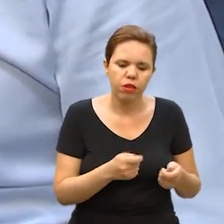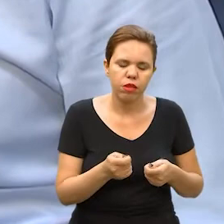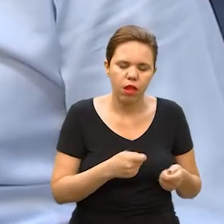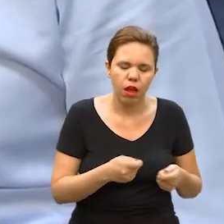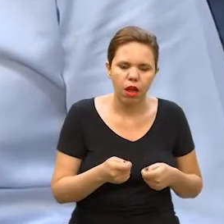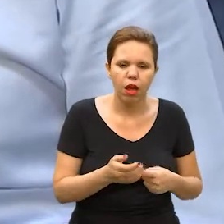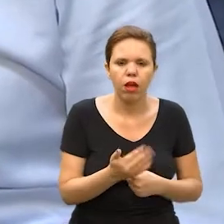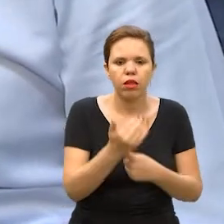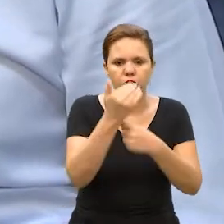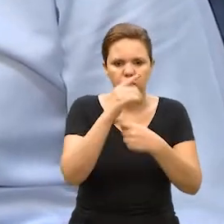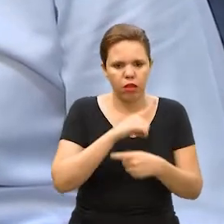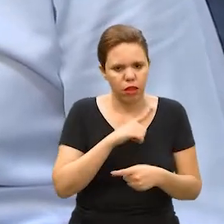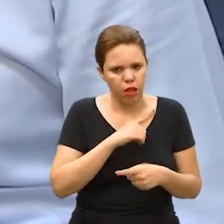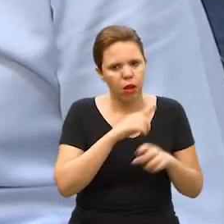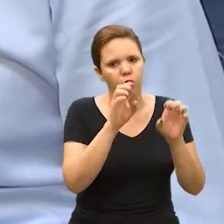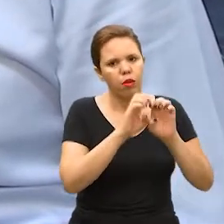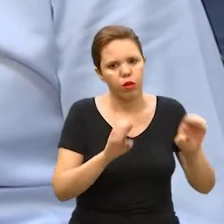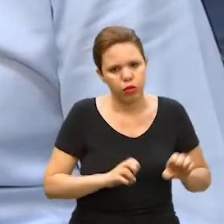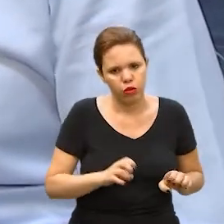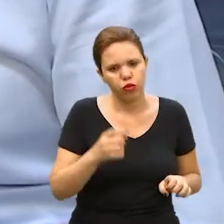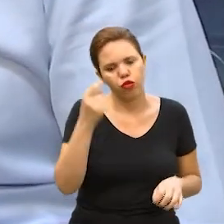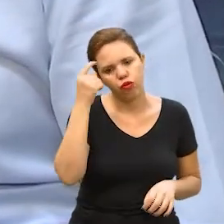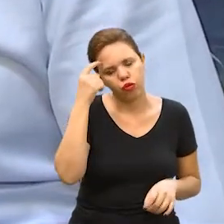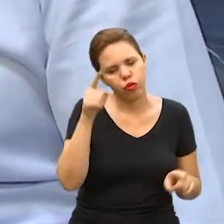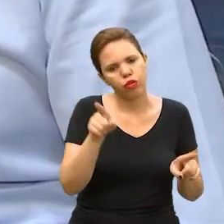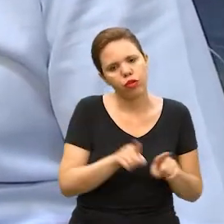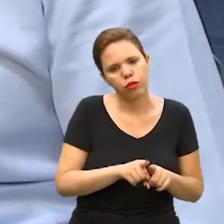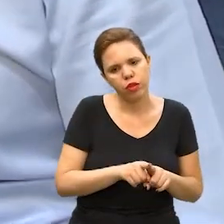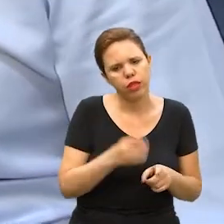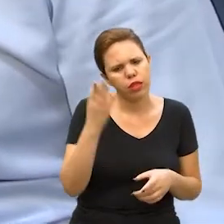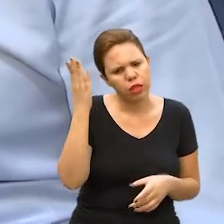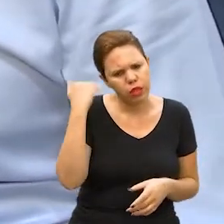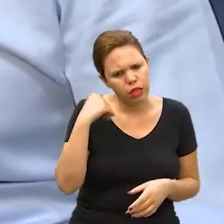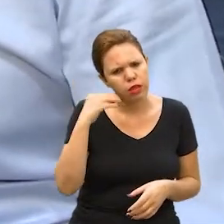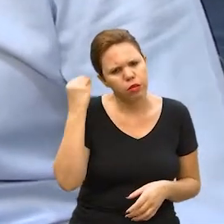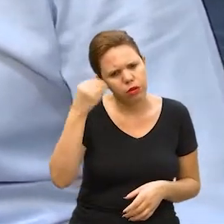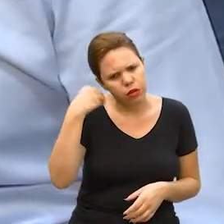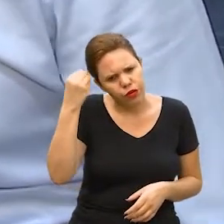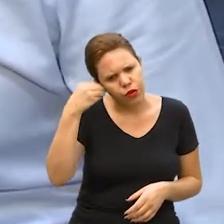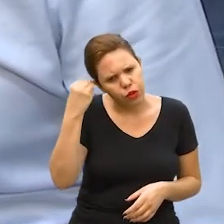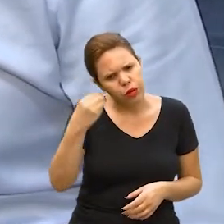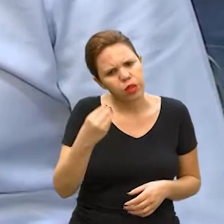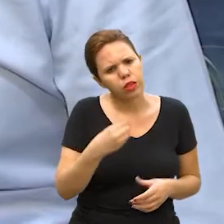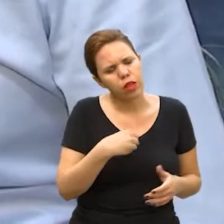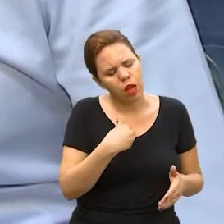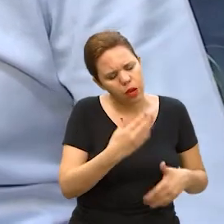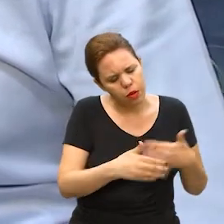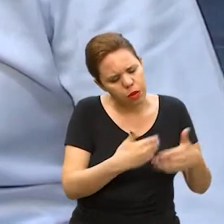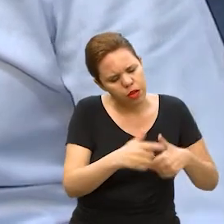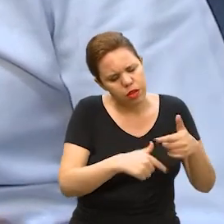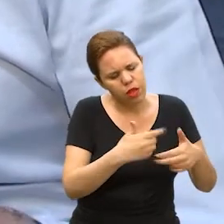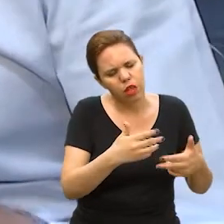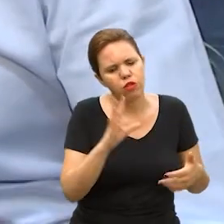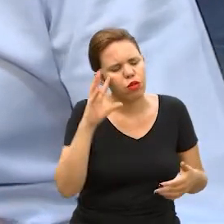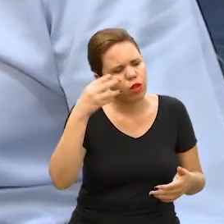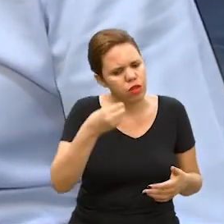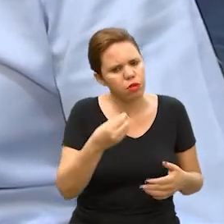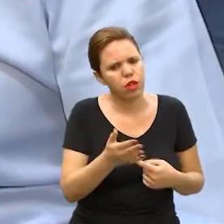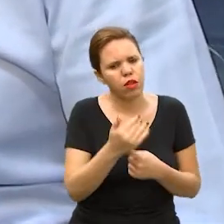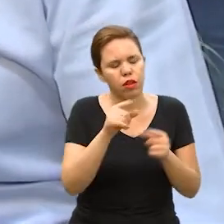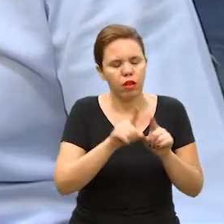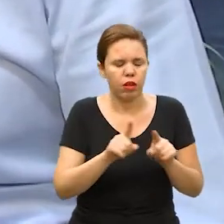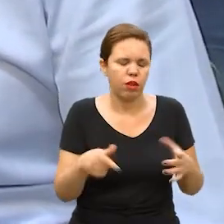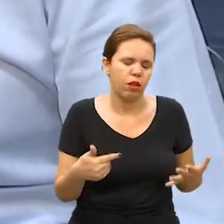bem estruturado e você tem que ser pautado em processo. Então, desde o primeiro momento, esse